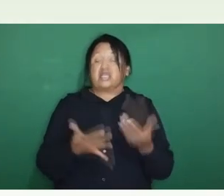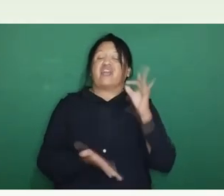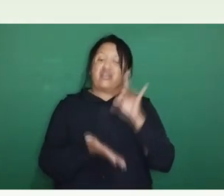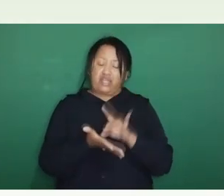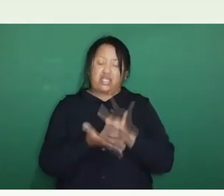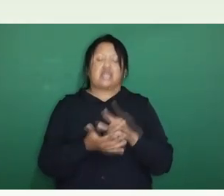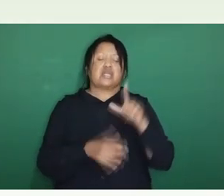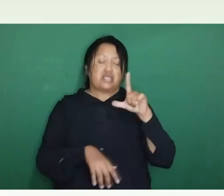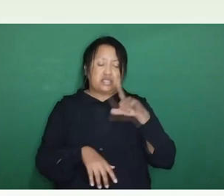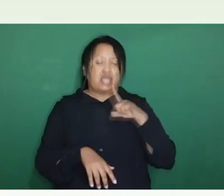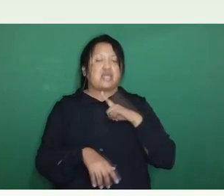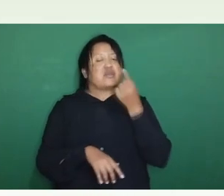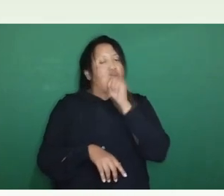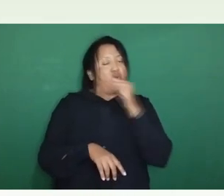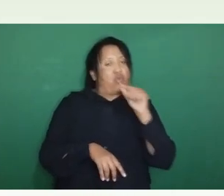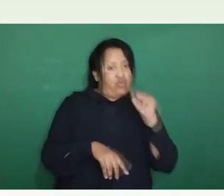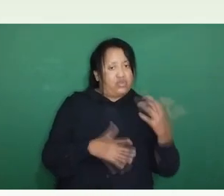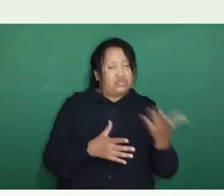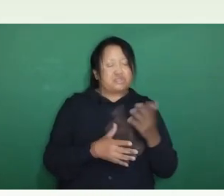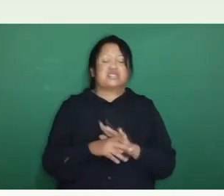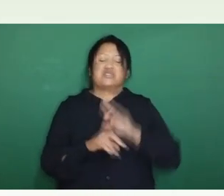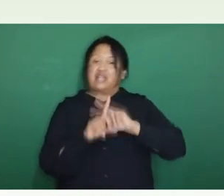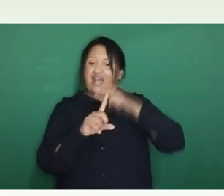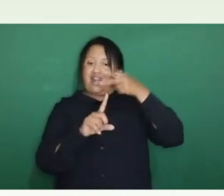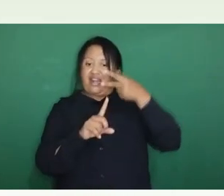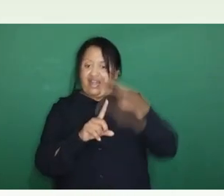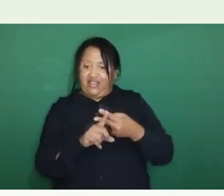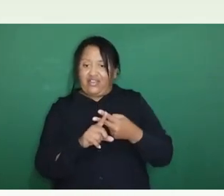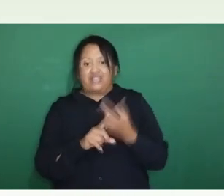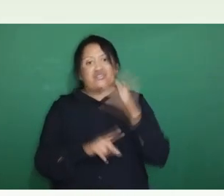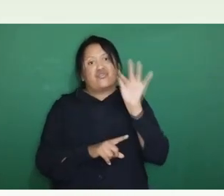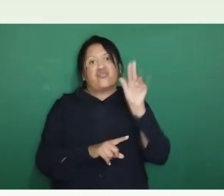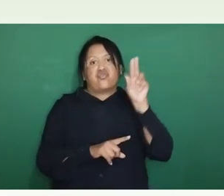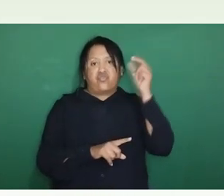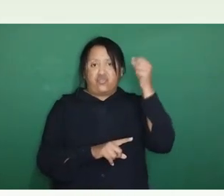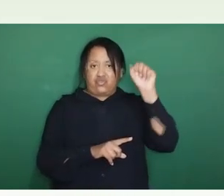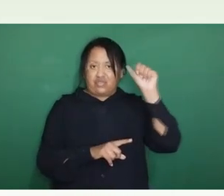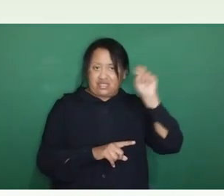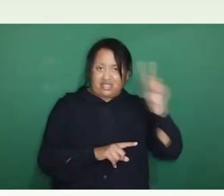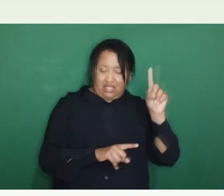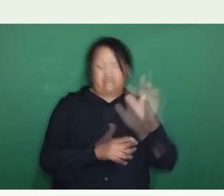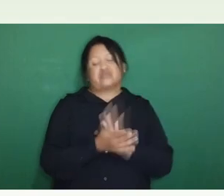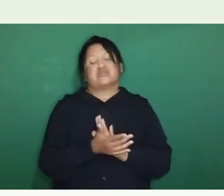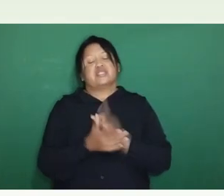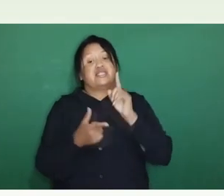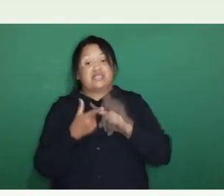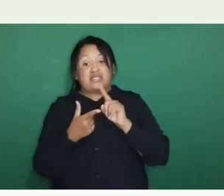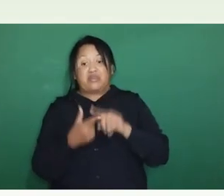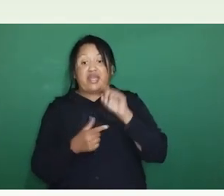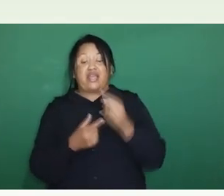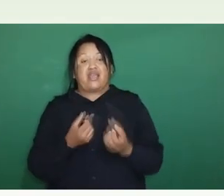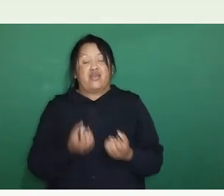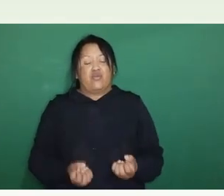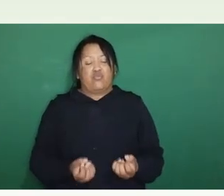possuem pontos de fusão elevados por conta dessa intensidade dessas ligações devido essa diferença de